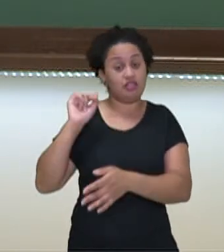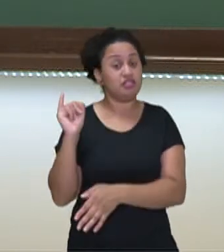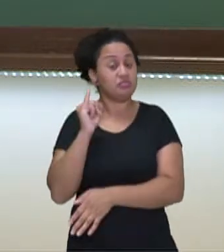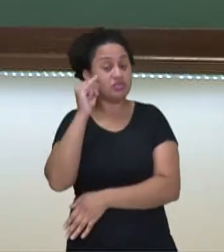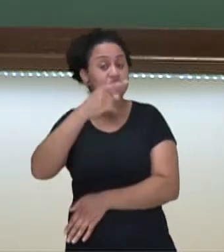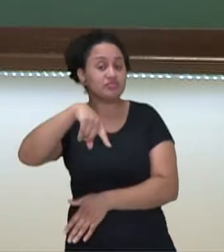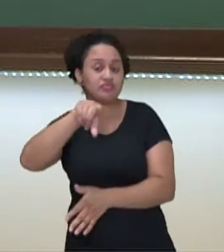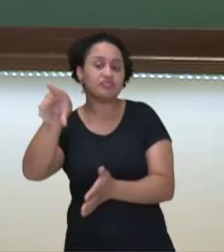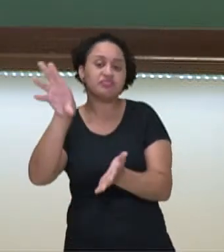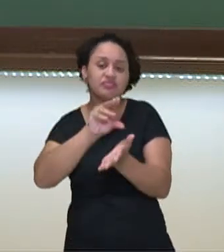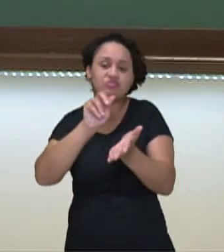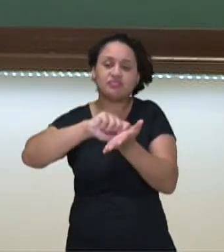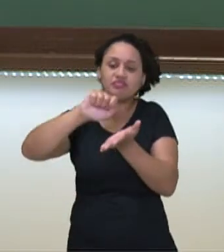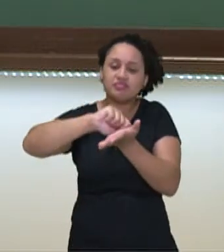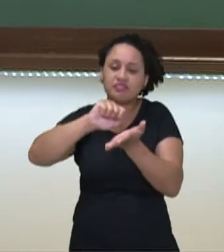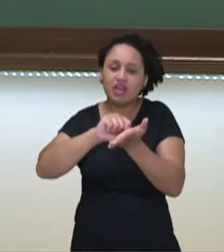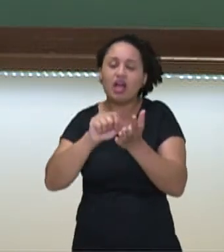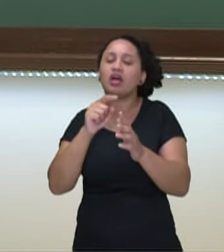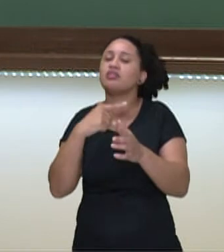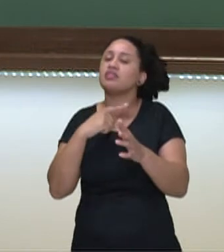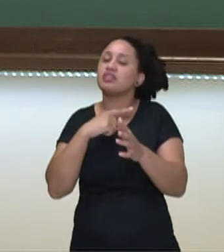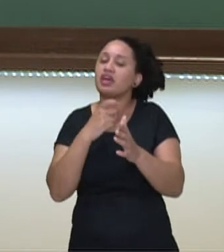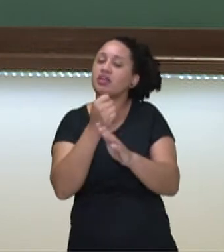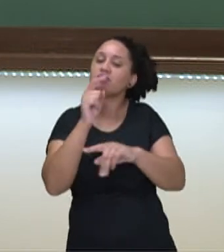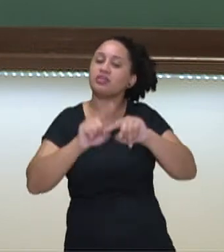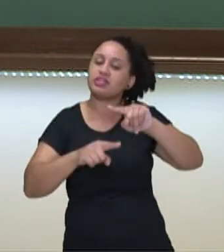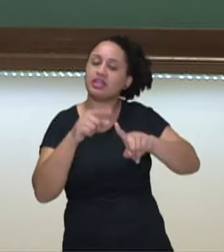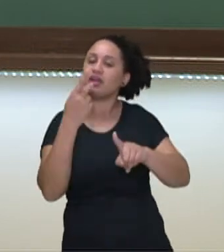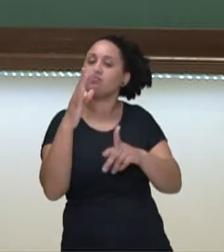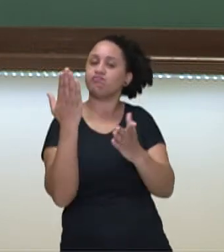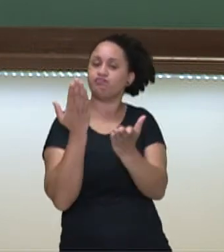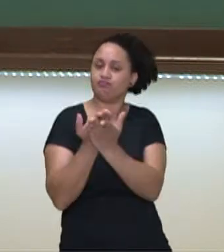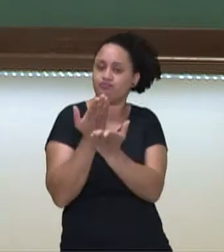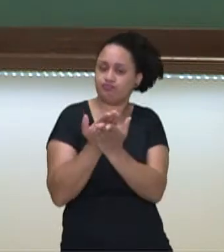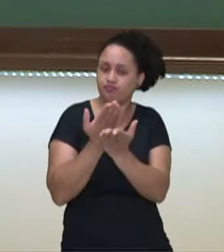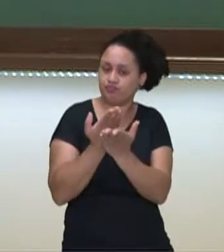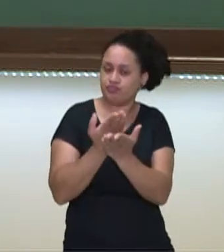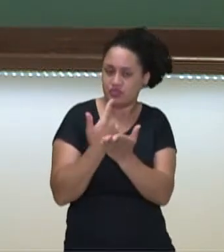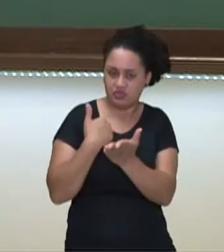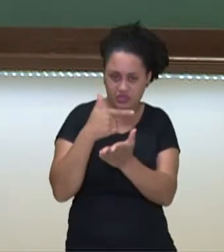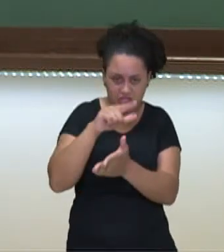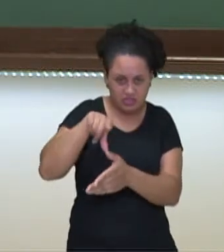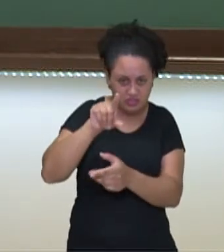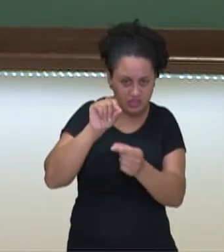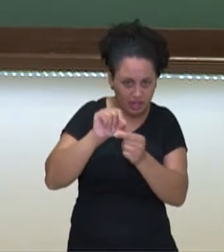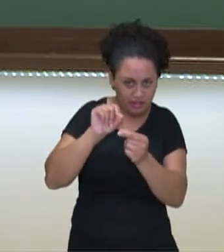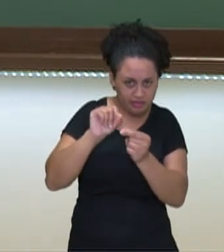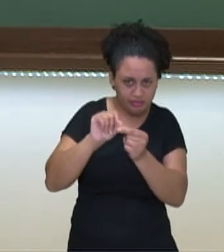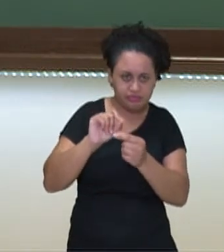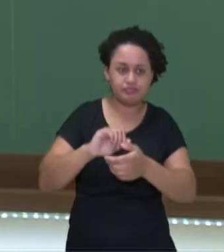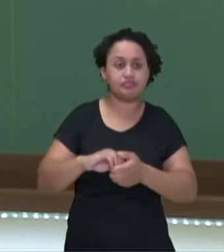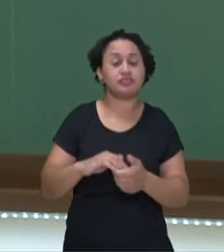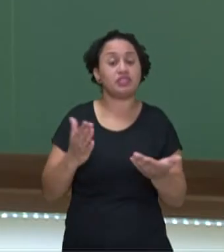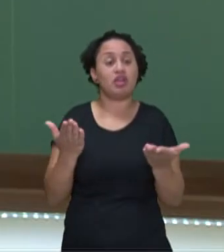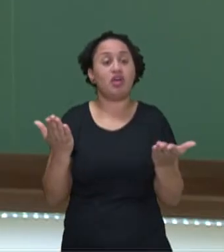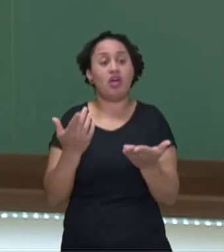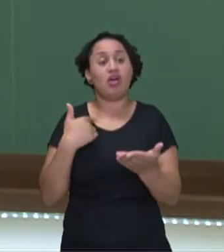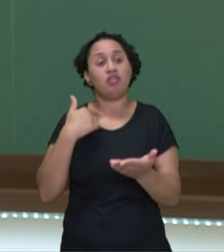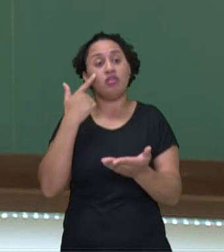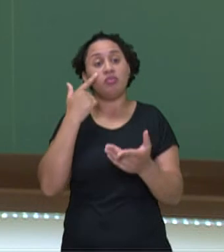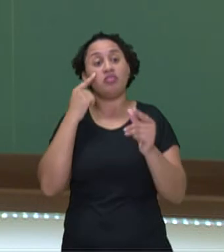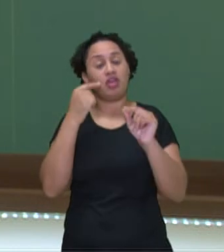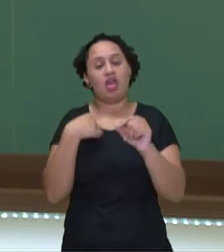fazerem anotações, irem criando material de estudo aí de vocês. Fizeram isso? Vamos ver aqui, então. É